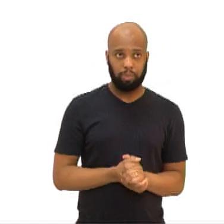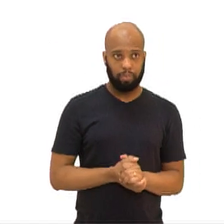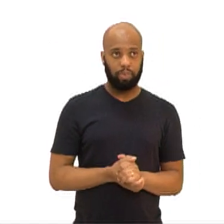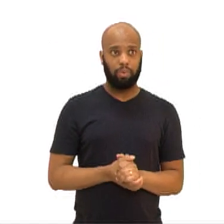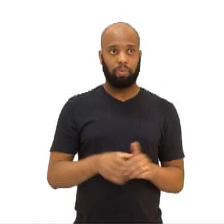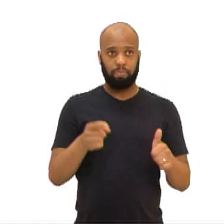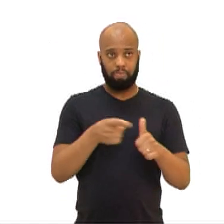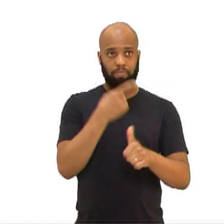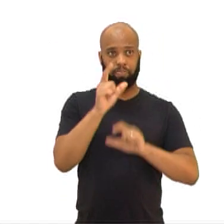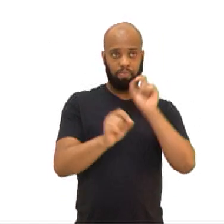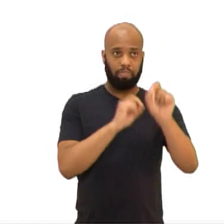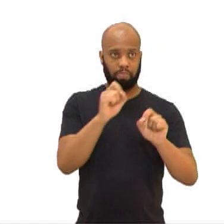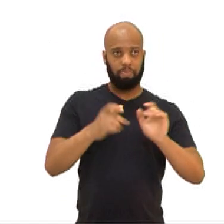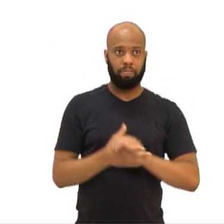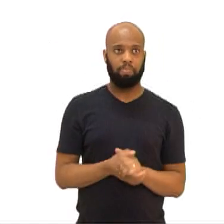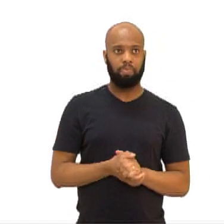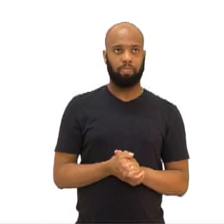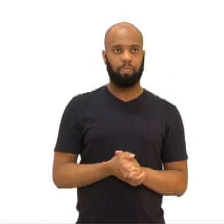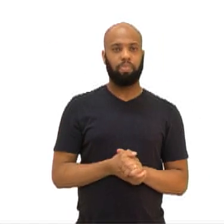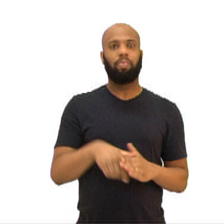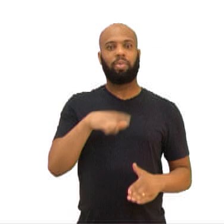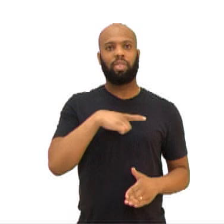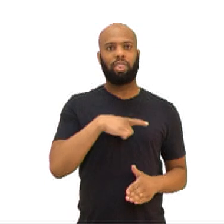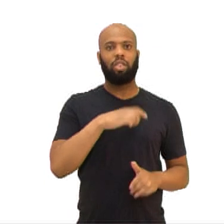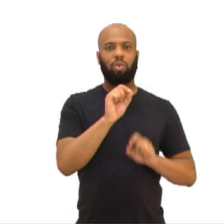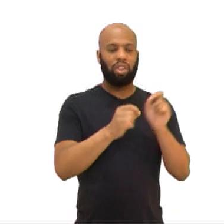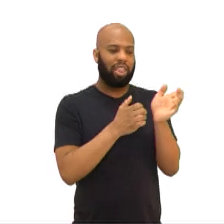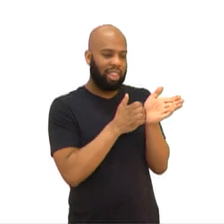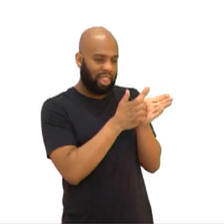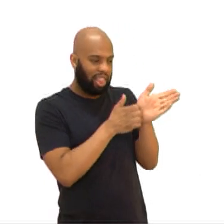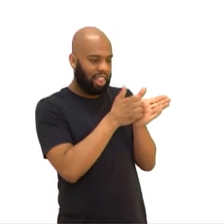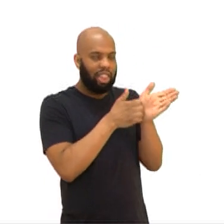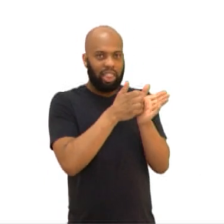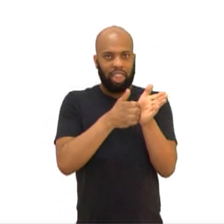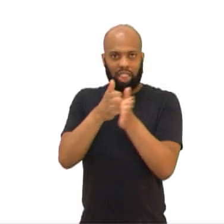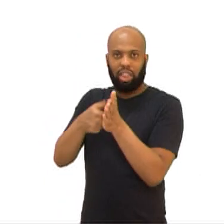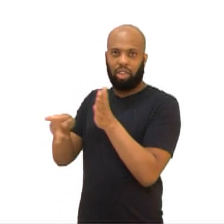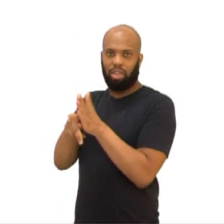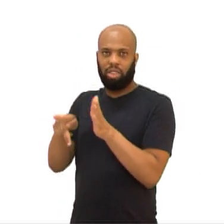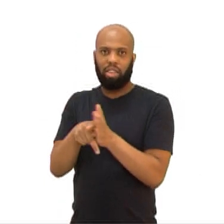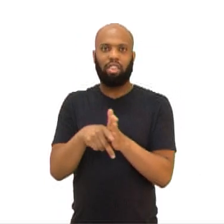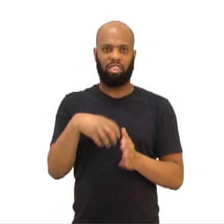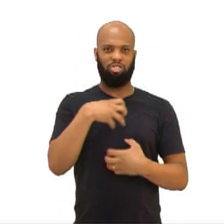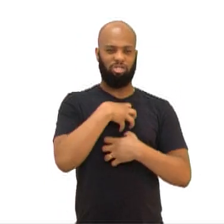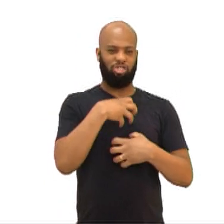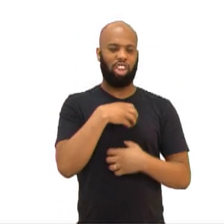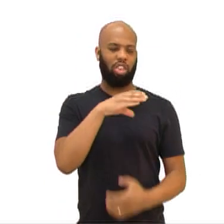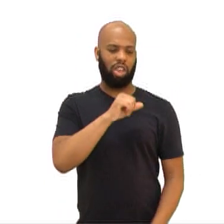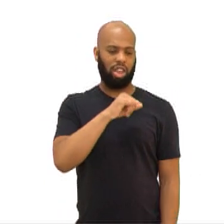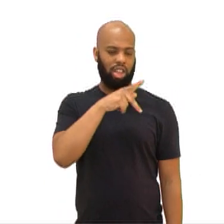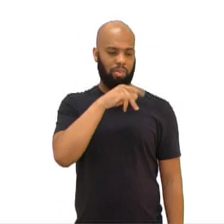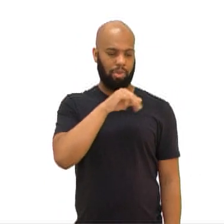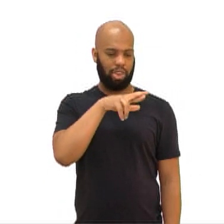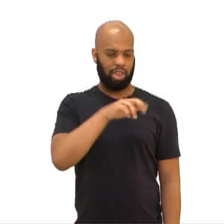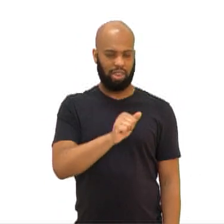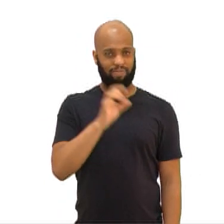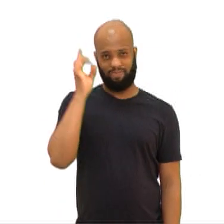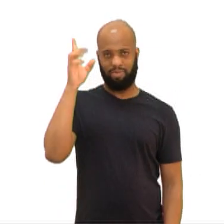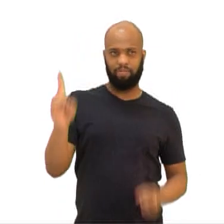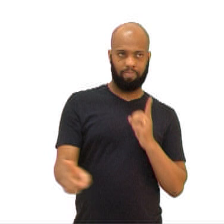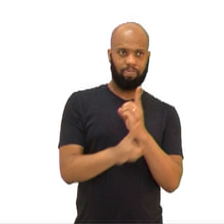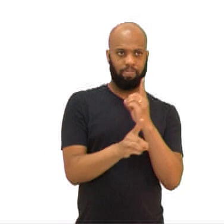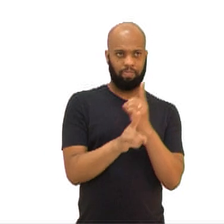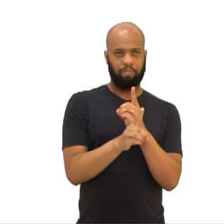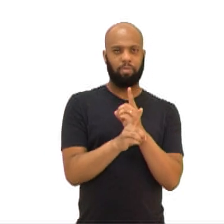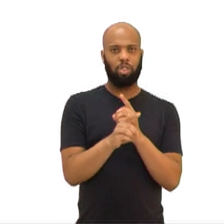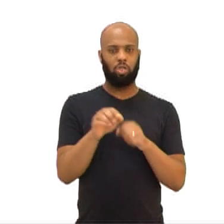A primeira delas é o Trenzinho Caipira. Se você digitar como está aqui no exemplo, vocês vão achar bem fácil no YouTube.